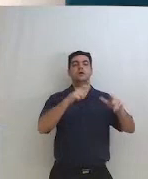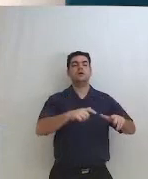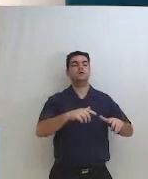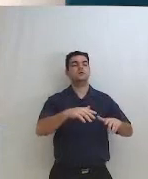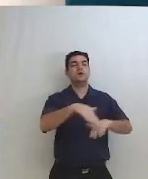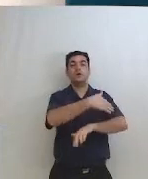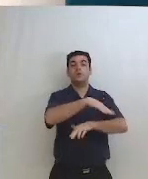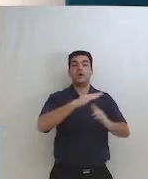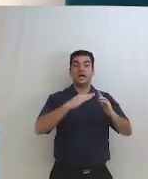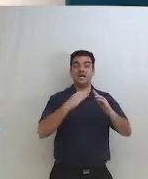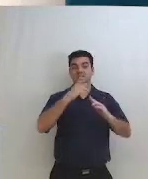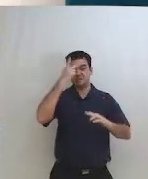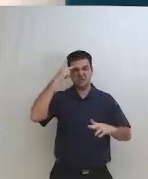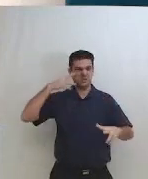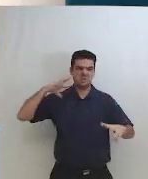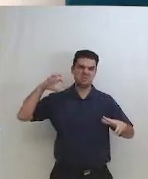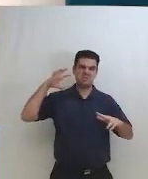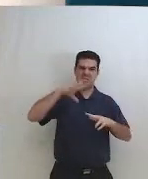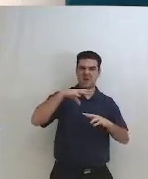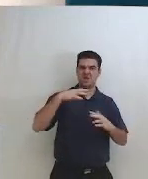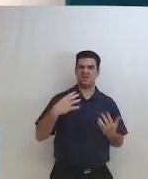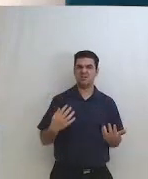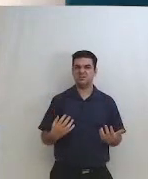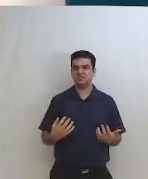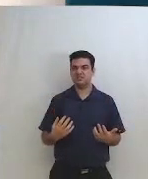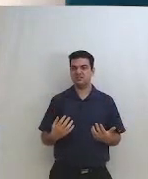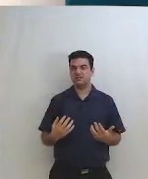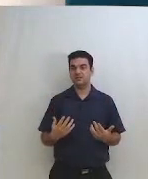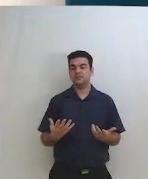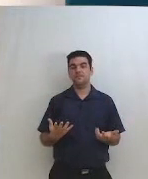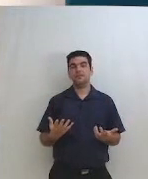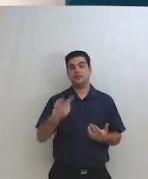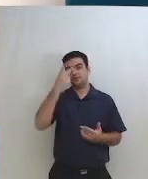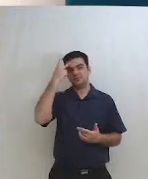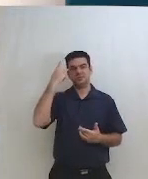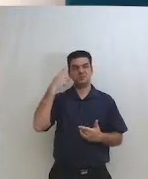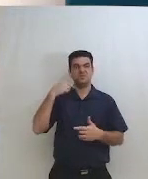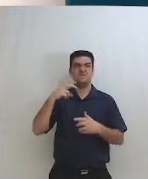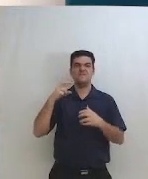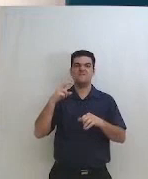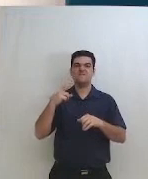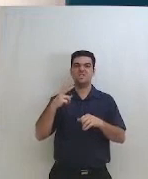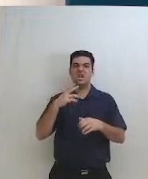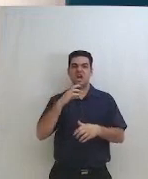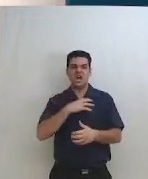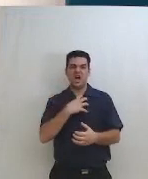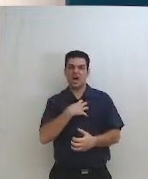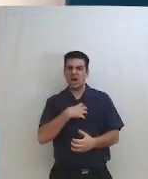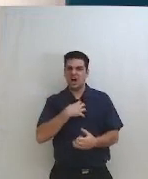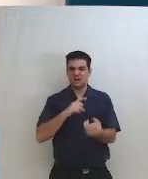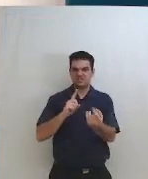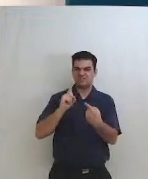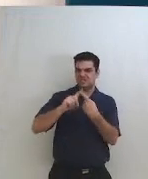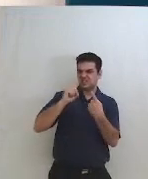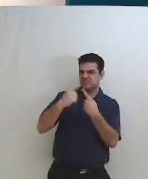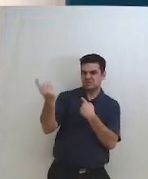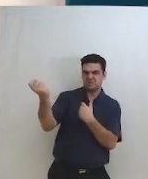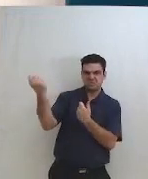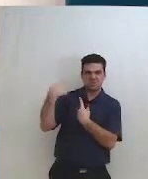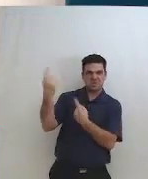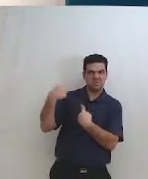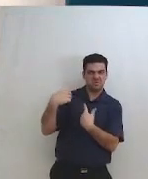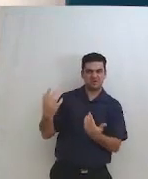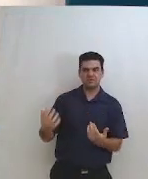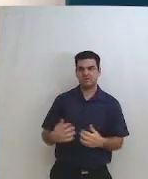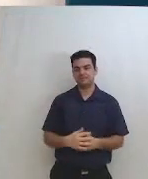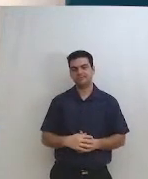esse caso, completamente inocente, foi quem sofreu o ônus dessa tragédia em que ele jamais desejou.